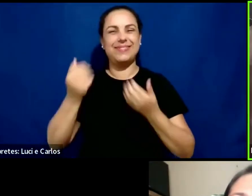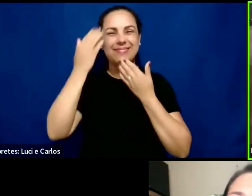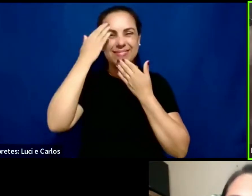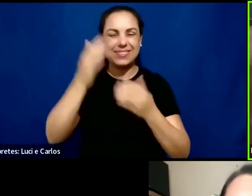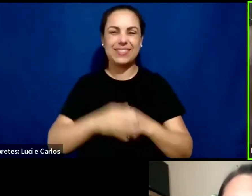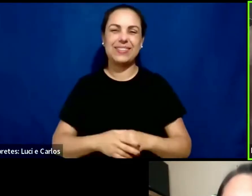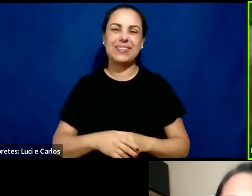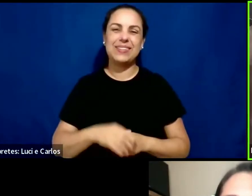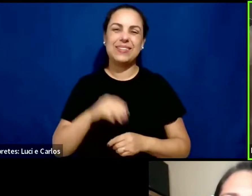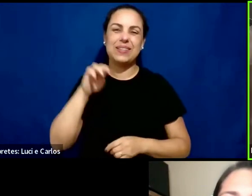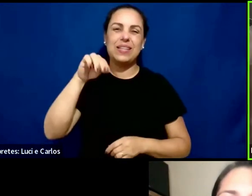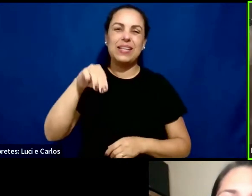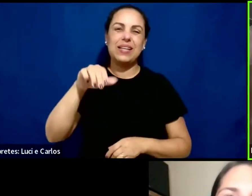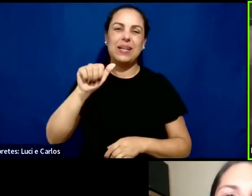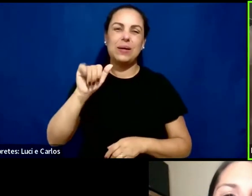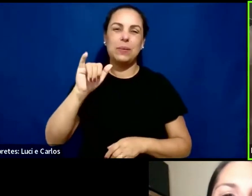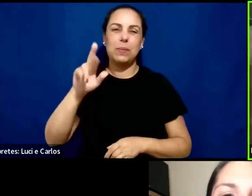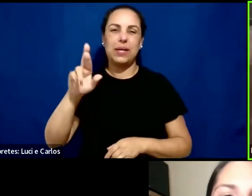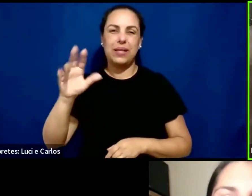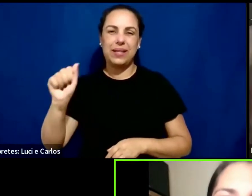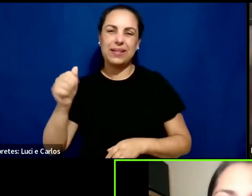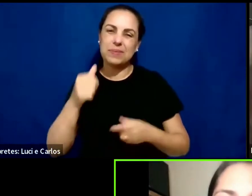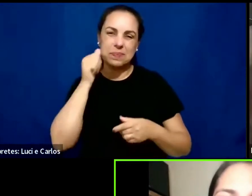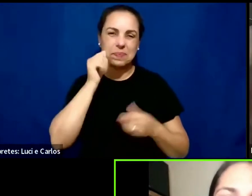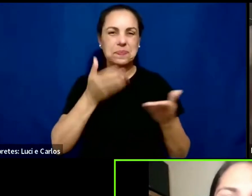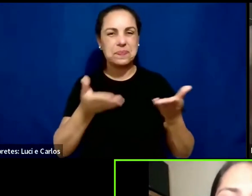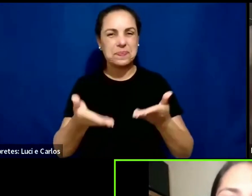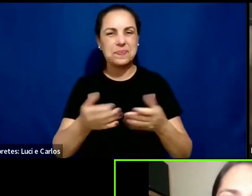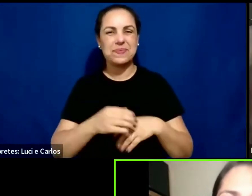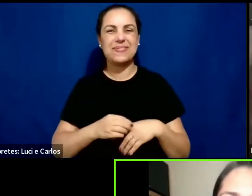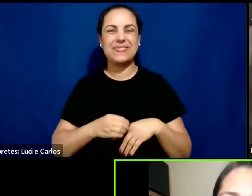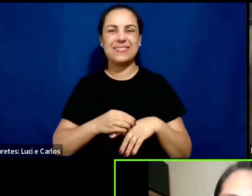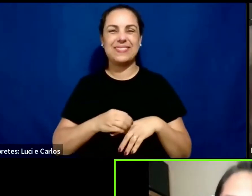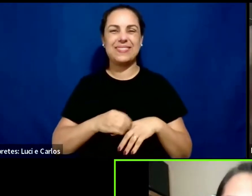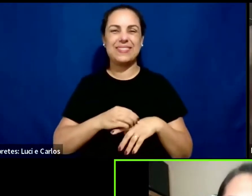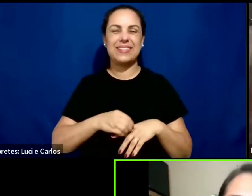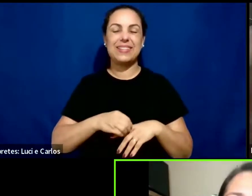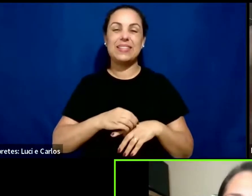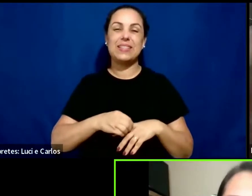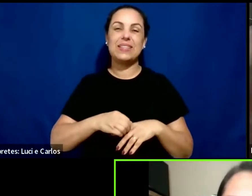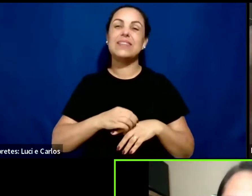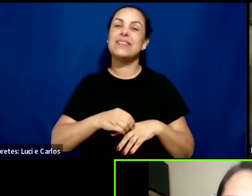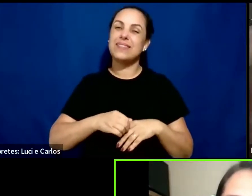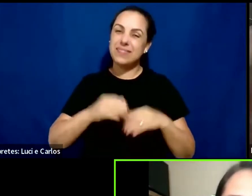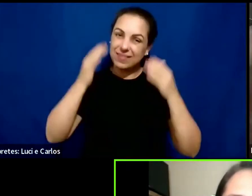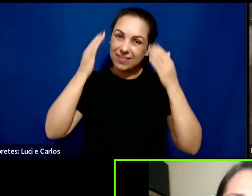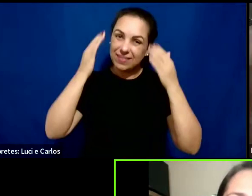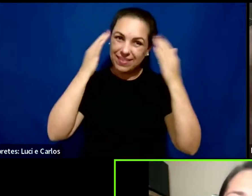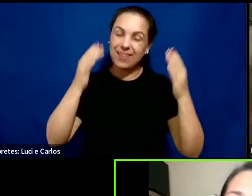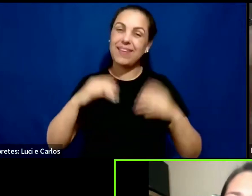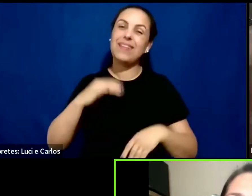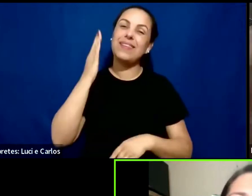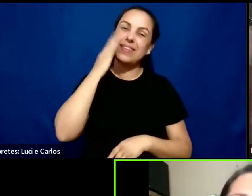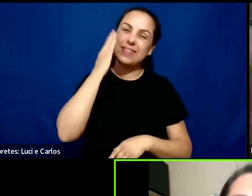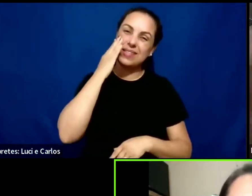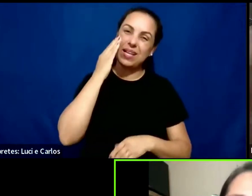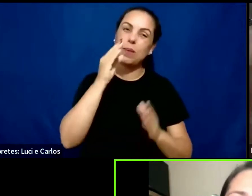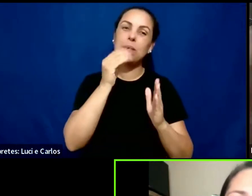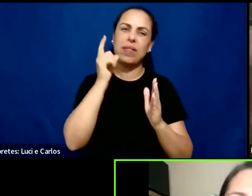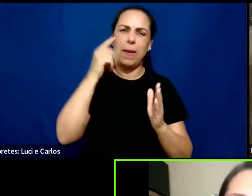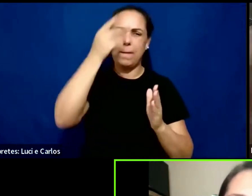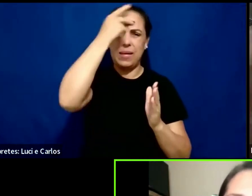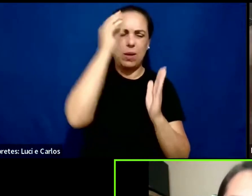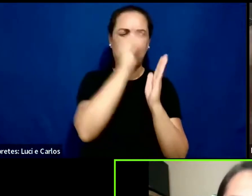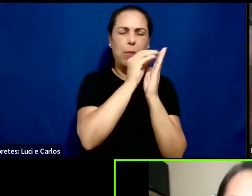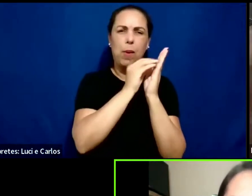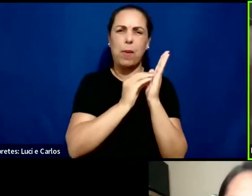Maíra, é isso aí. Muito obrigada, doutor Kleuber. Sabe que o pessoal aqui no chat está